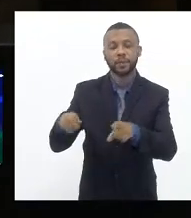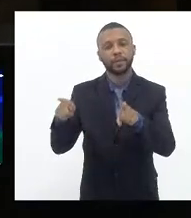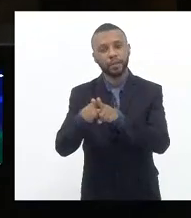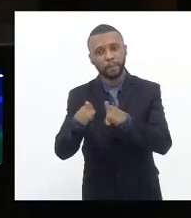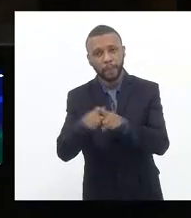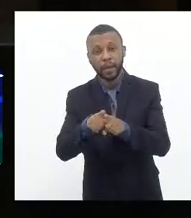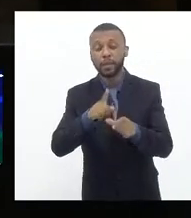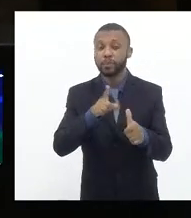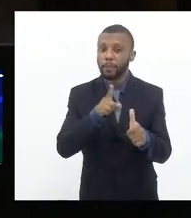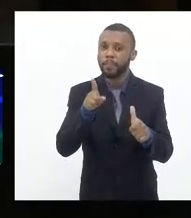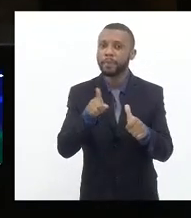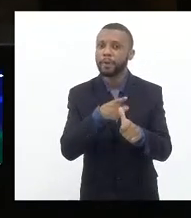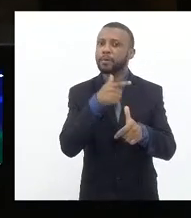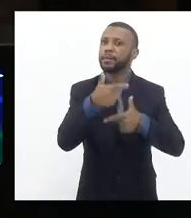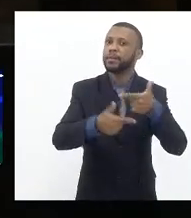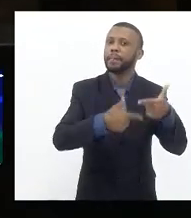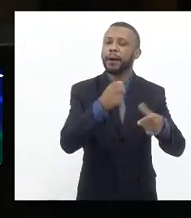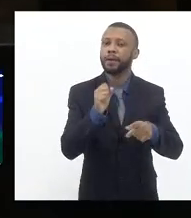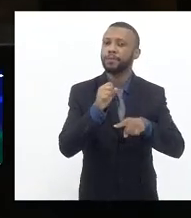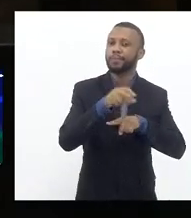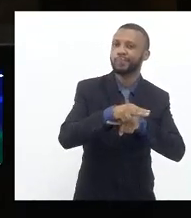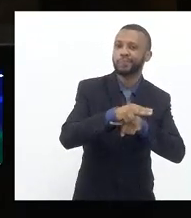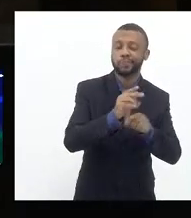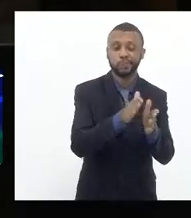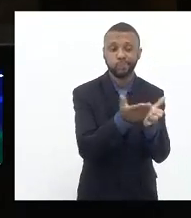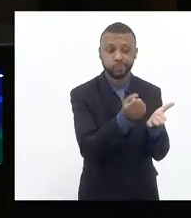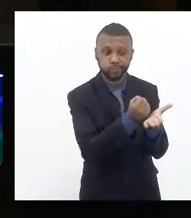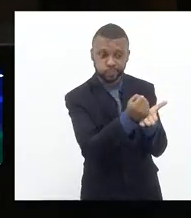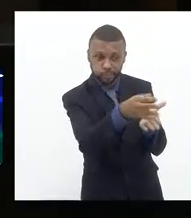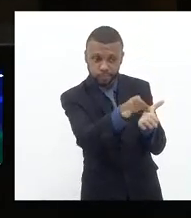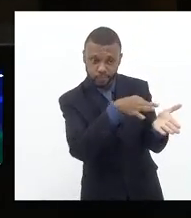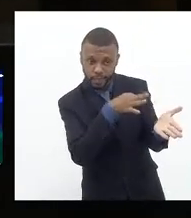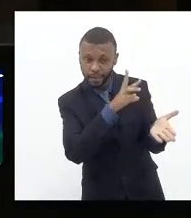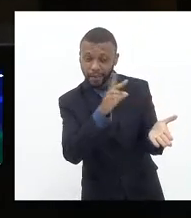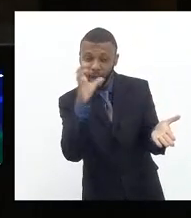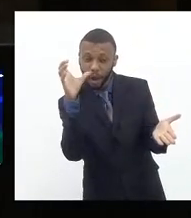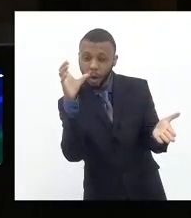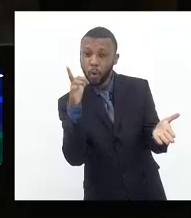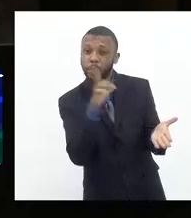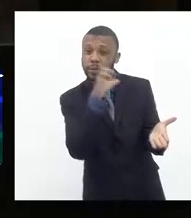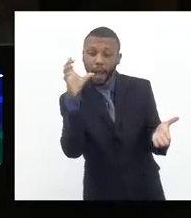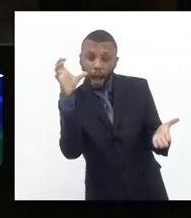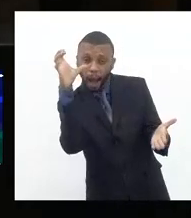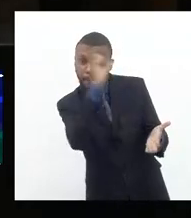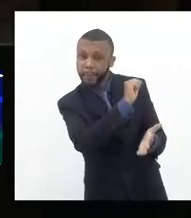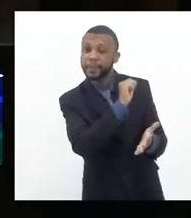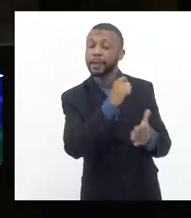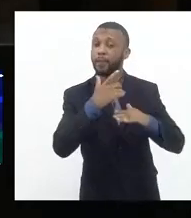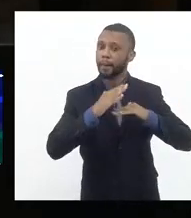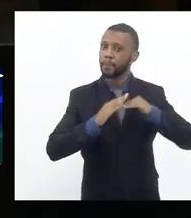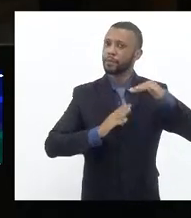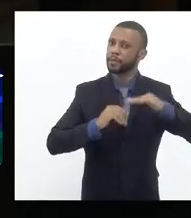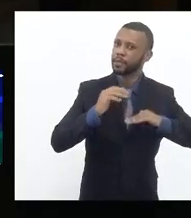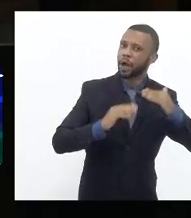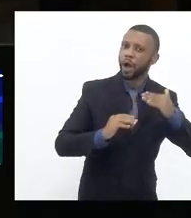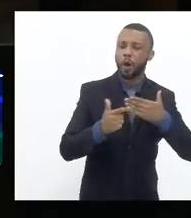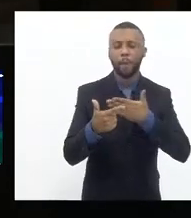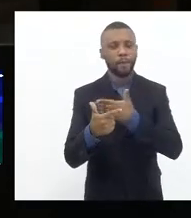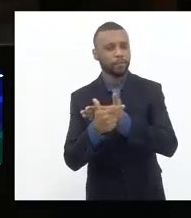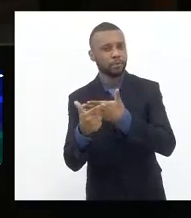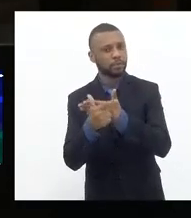emprego, onde ela vai conseguir aprender ali alguma função, uma profissão, quem sabe, mas a gente